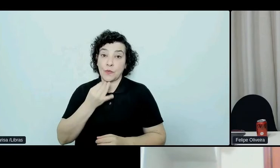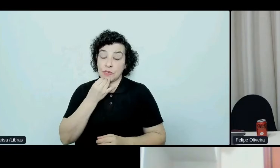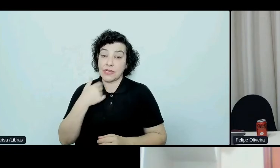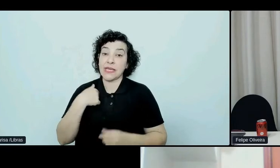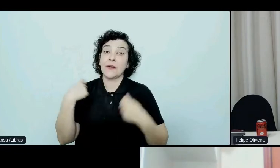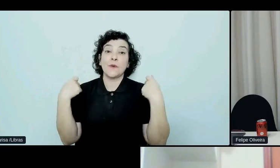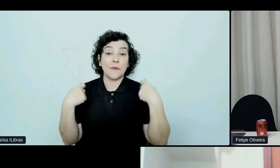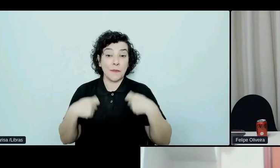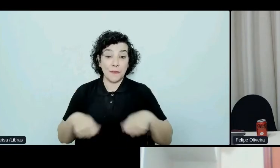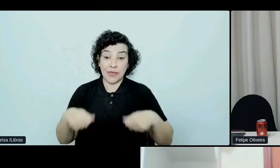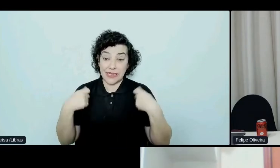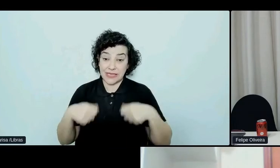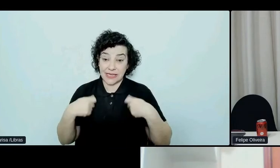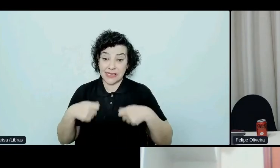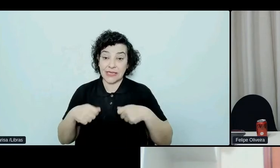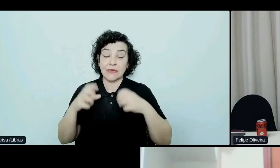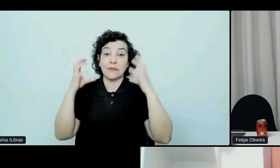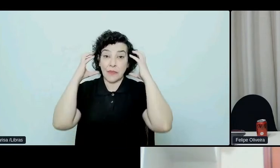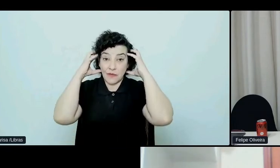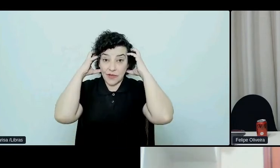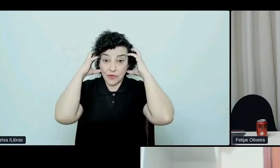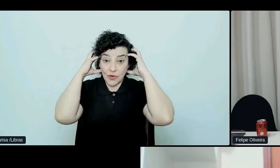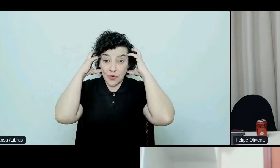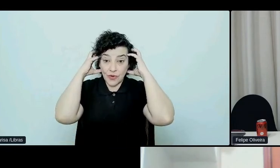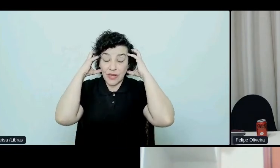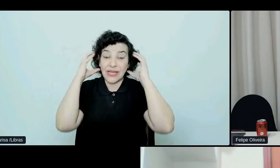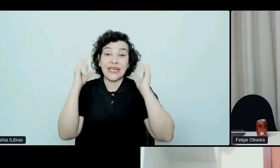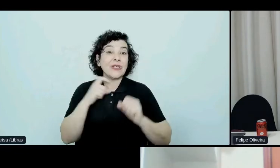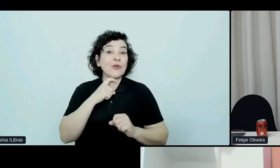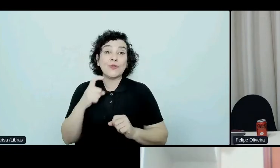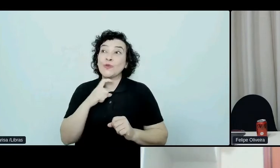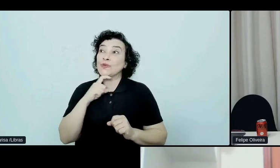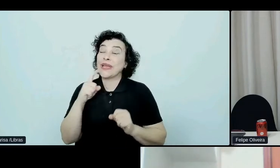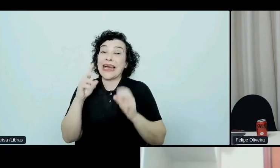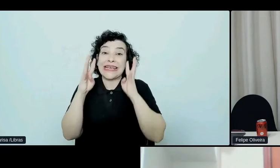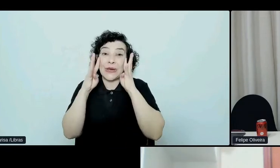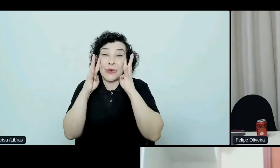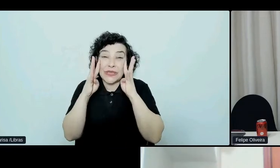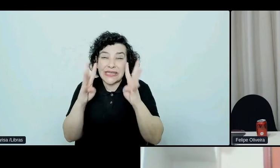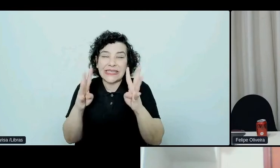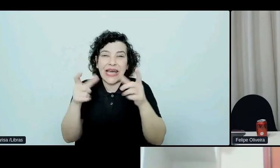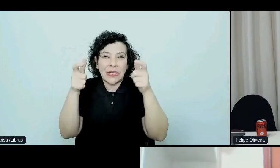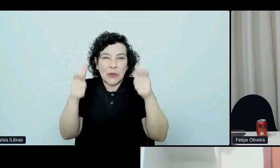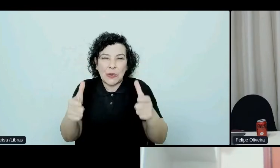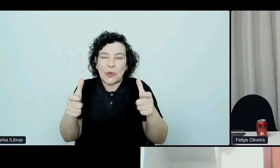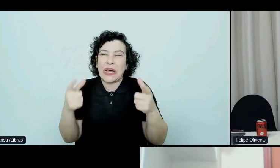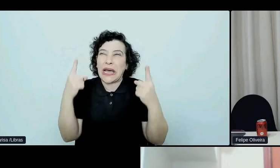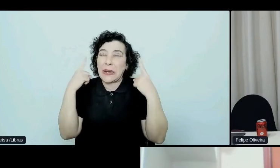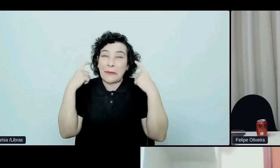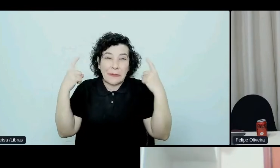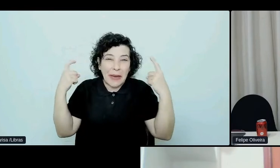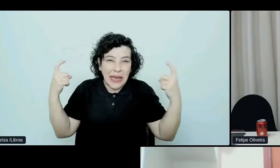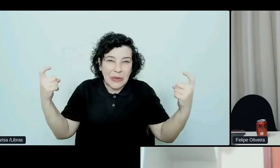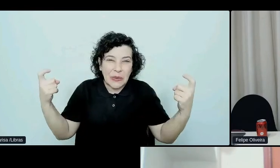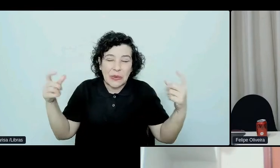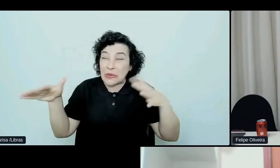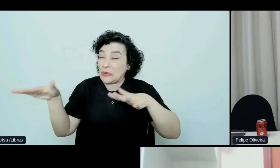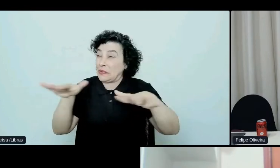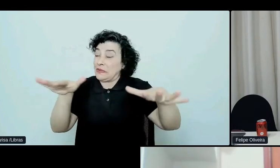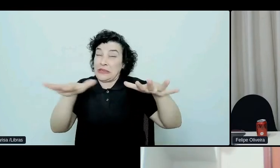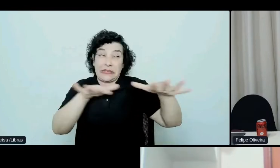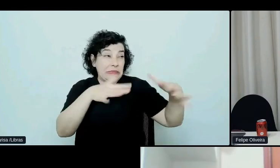lados. Mas não tem como você fazer isso sem você entender o que aquela pessoa precisa. Então, para mim, esse é o ponto fundamental.